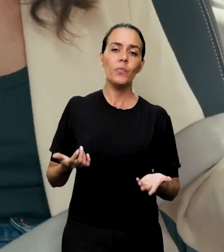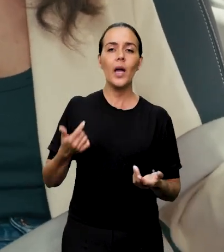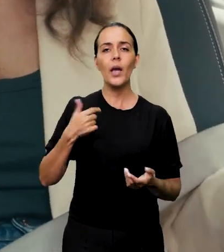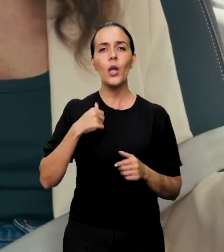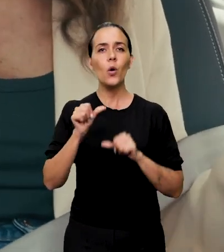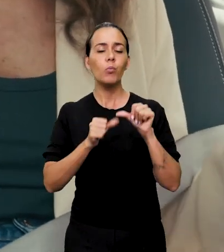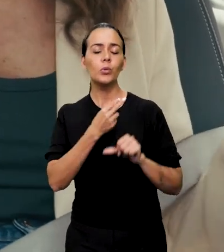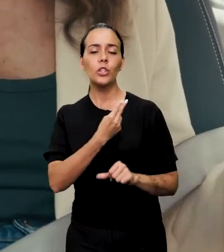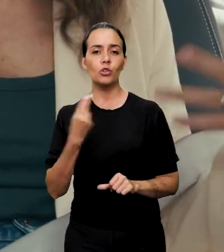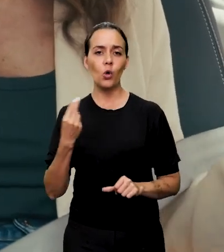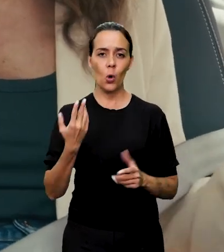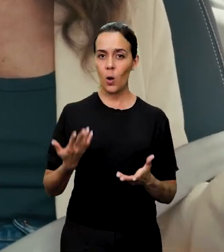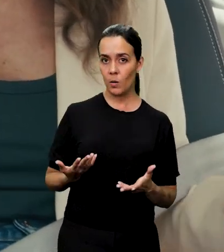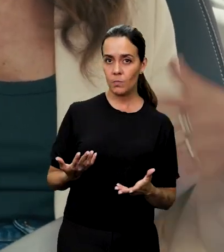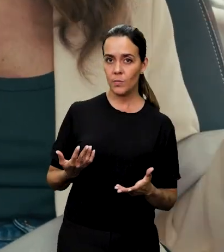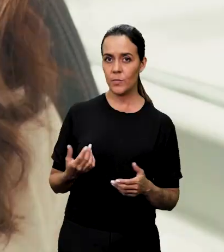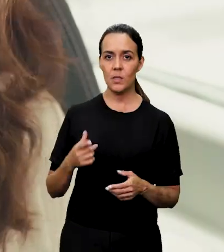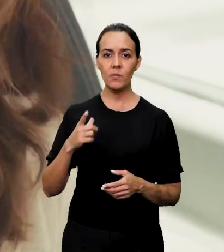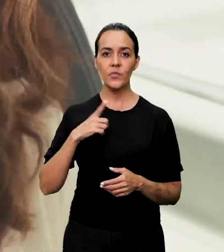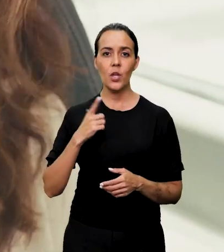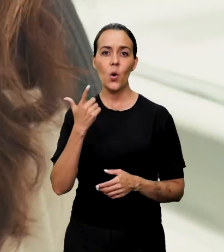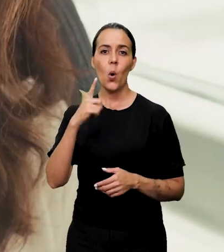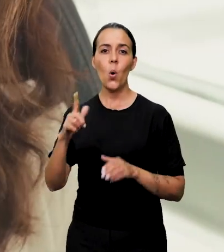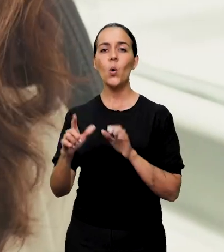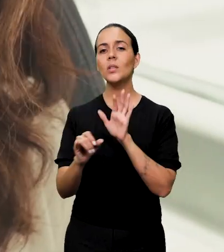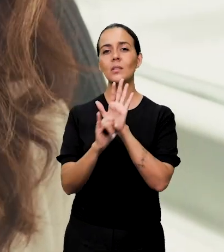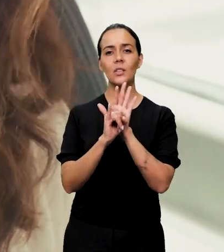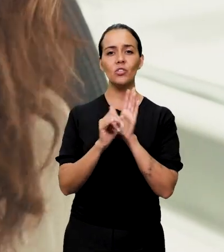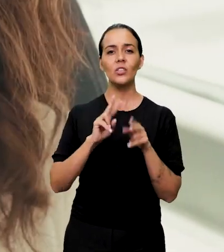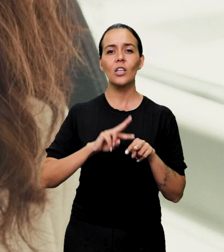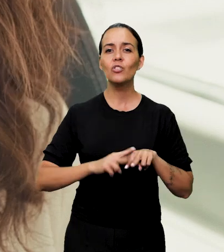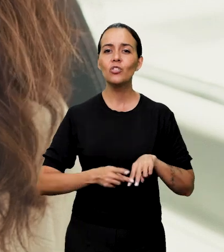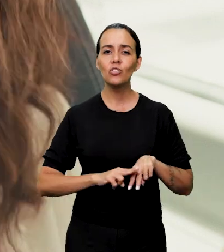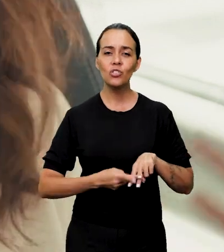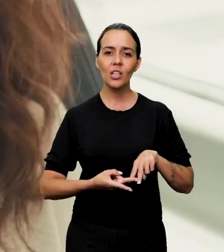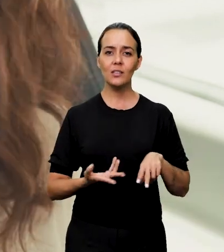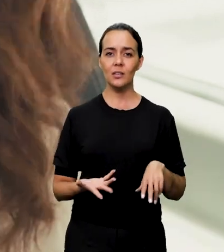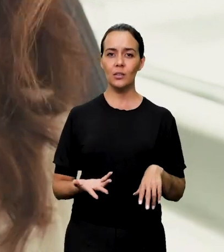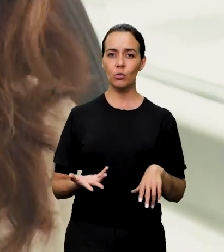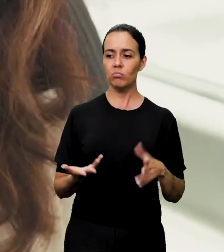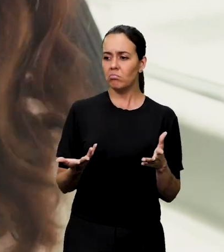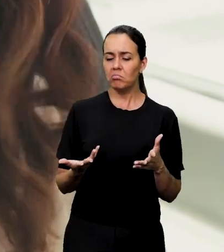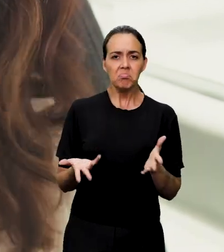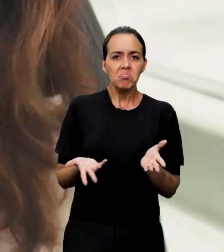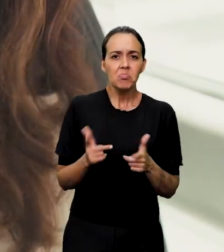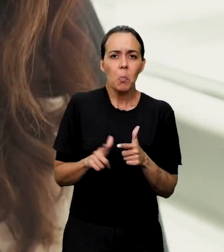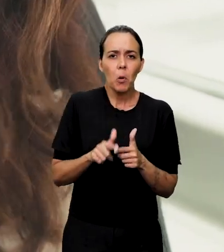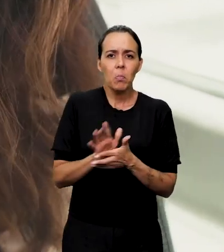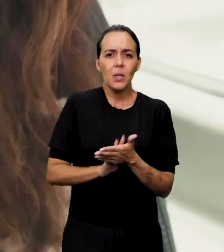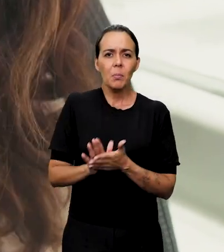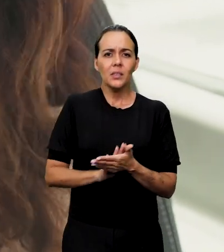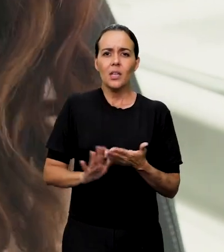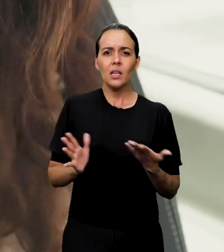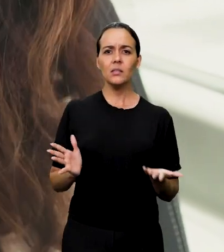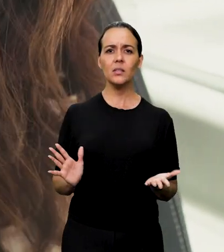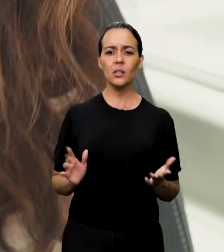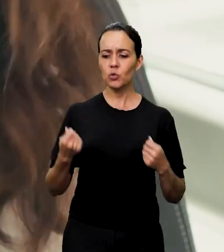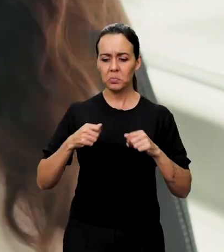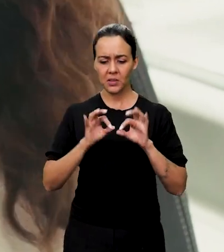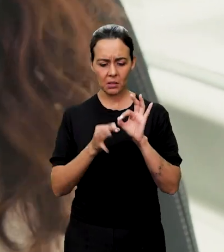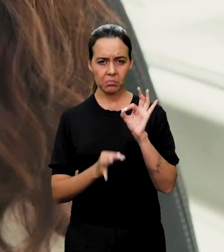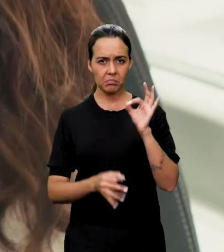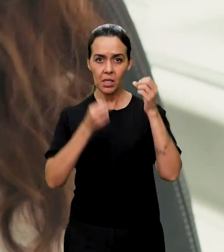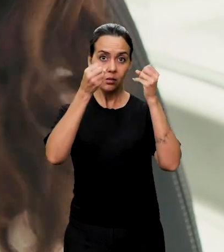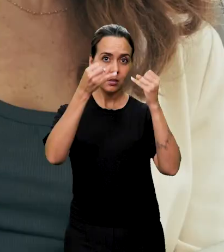olha, eu mudei de nome, eu agora tenho uma outra identidade de gênero, é uma não questão para eles. Eles aceitam assim, você não